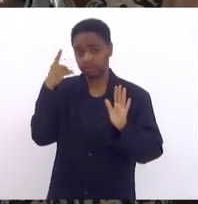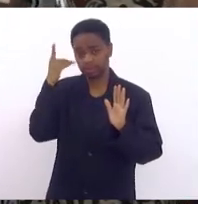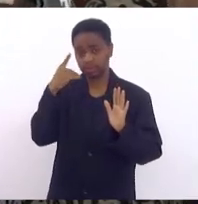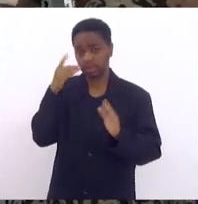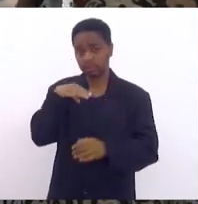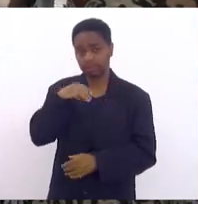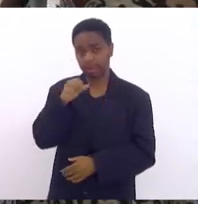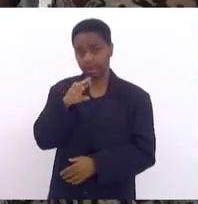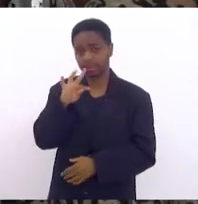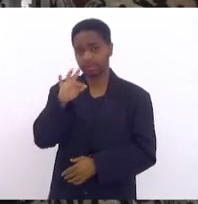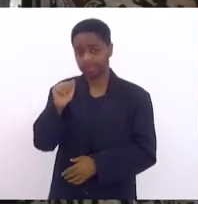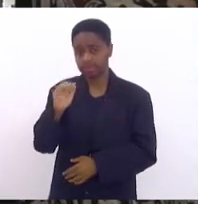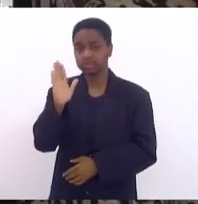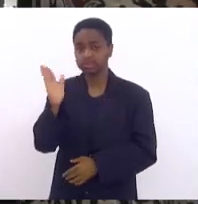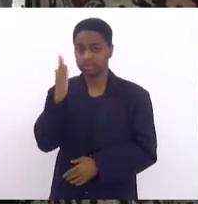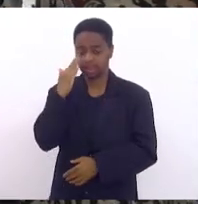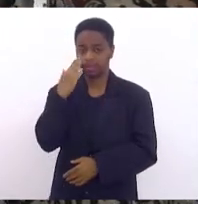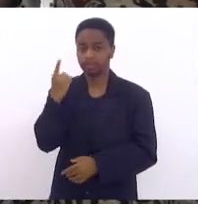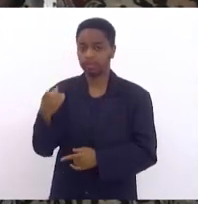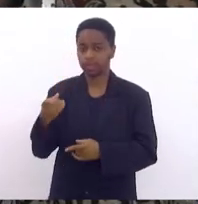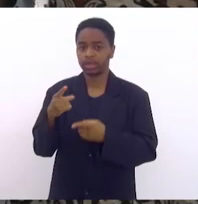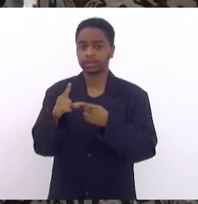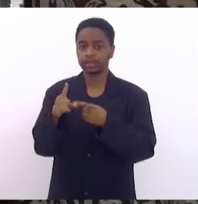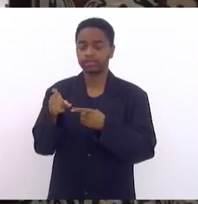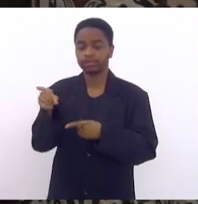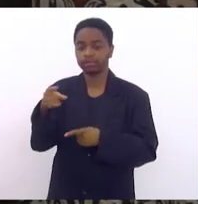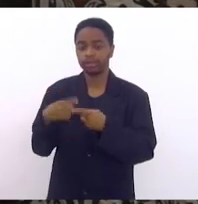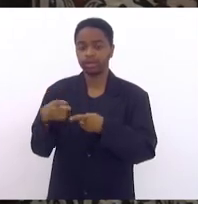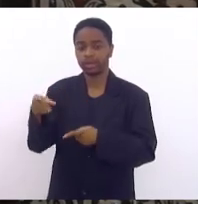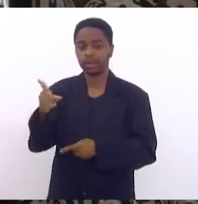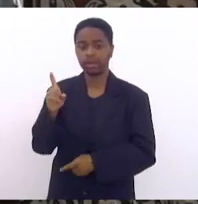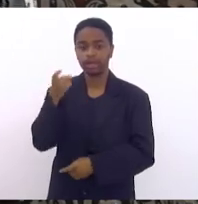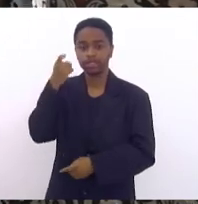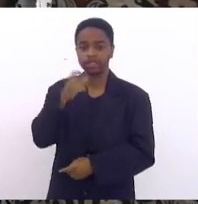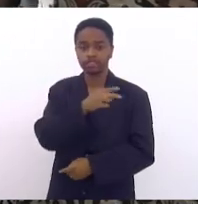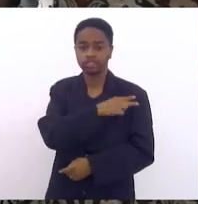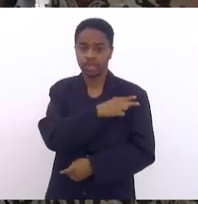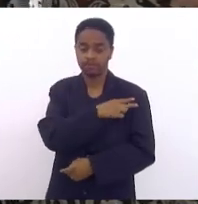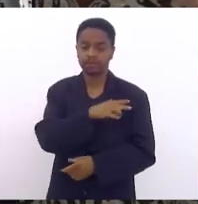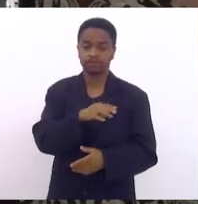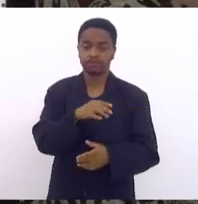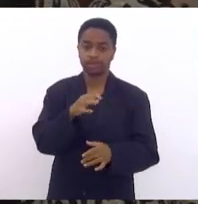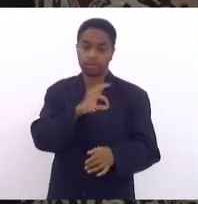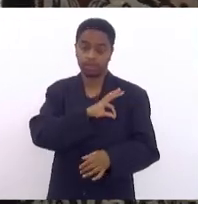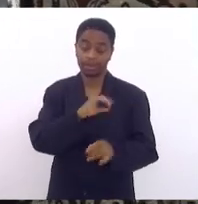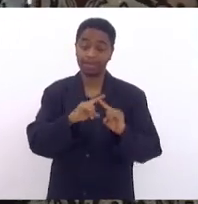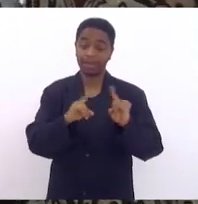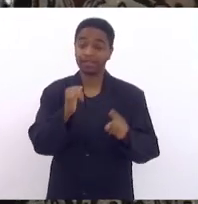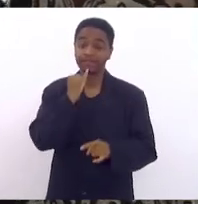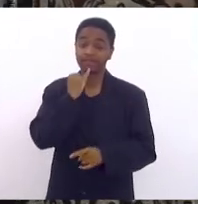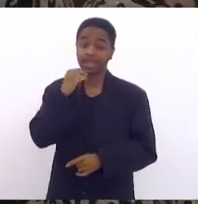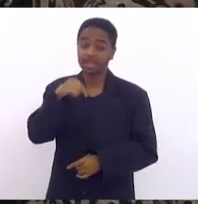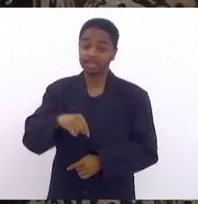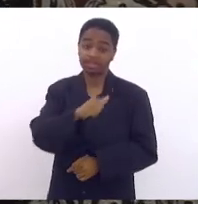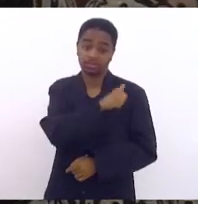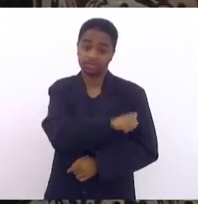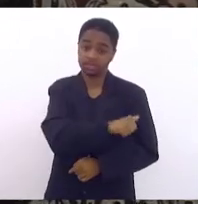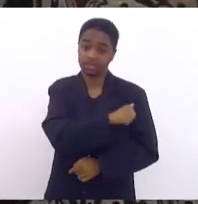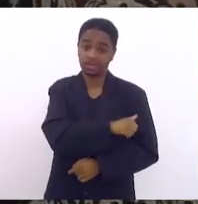Civil. Então, o que eu digo é o seguinte: o Rio de Janeiro, infelizmente, está